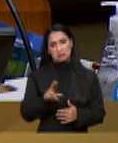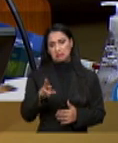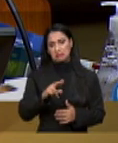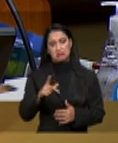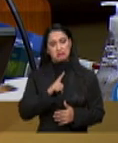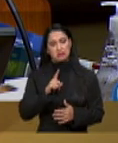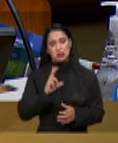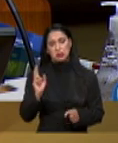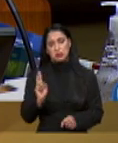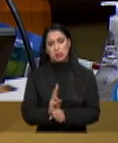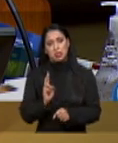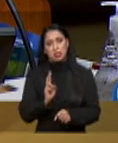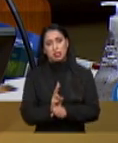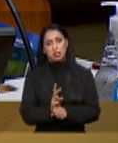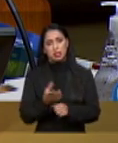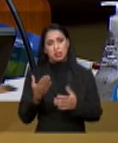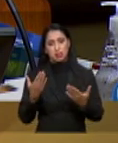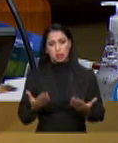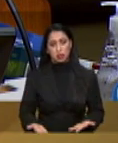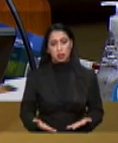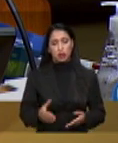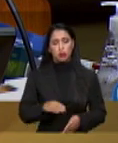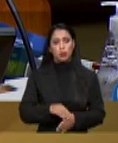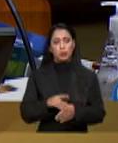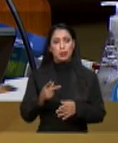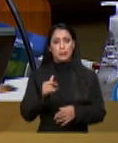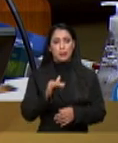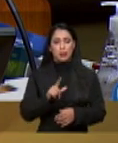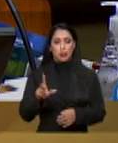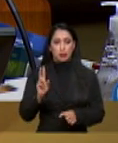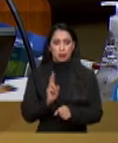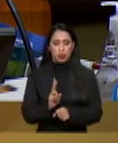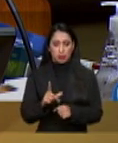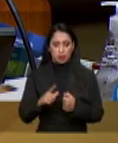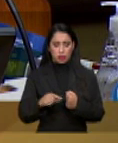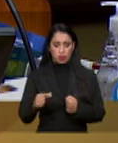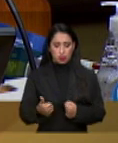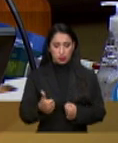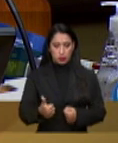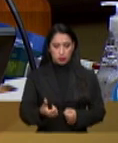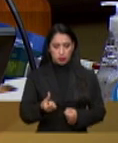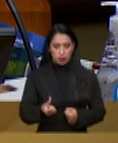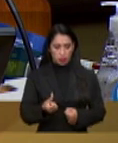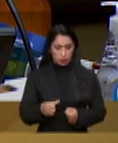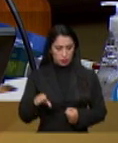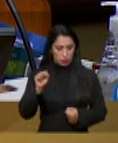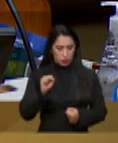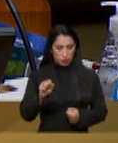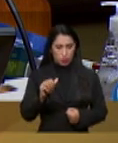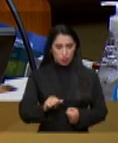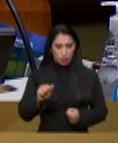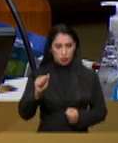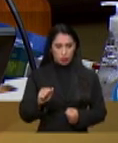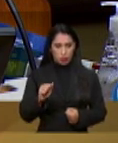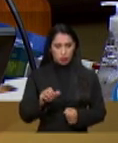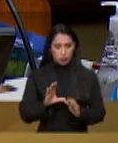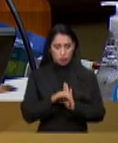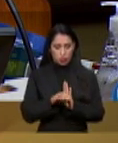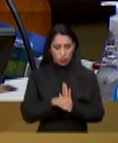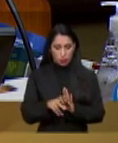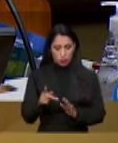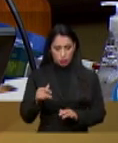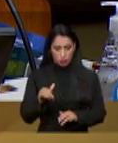de proteção deficiente do bem penal protegido pelo artigo 168-A do Código Penal, até